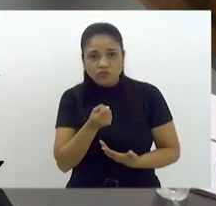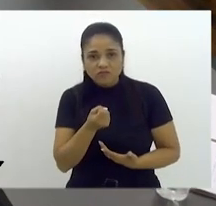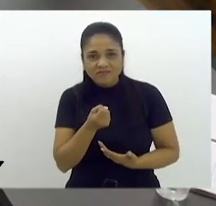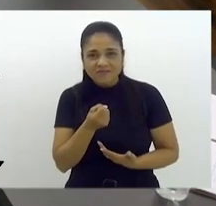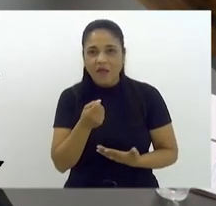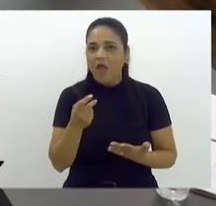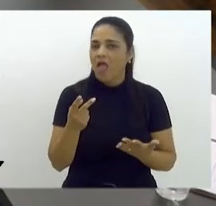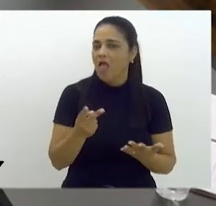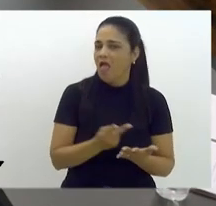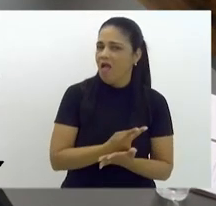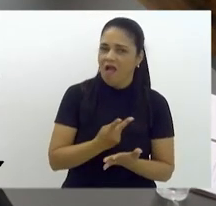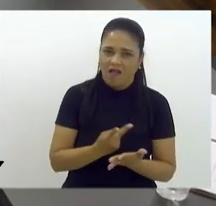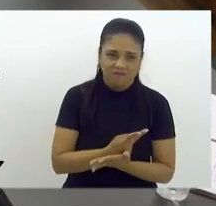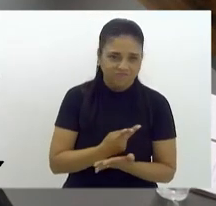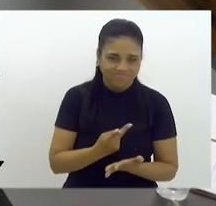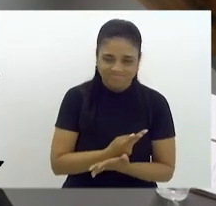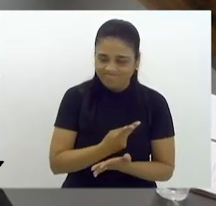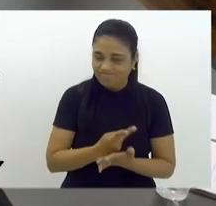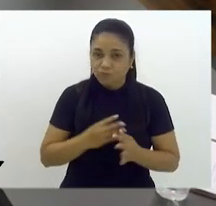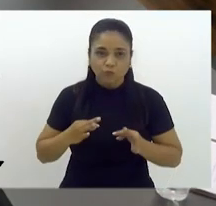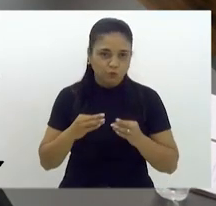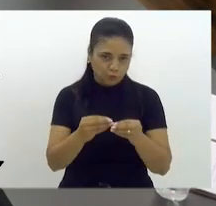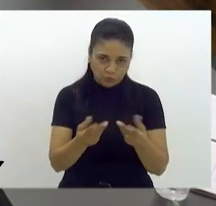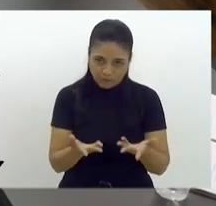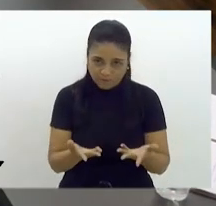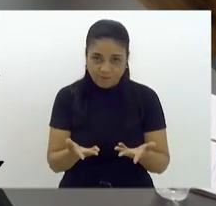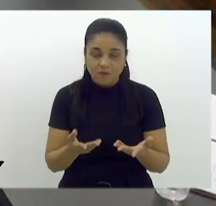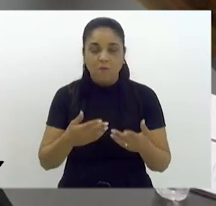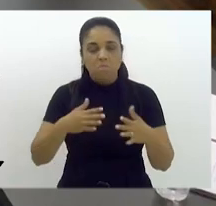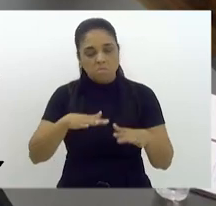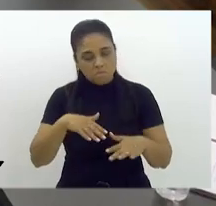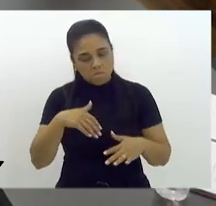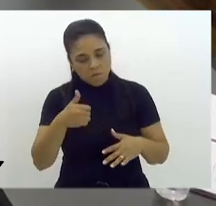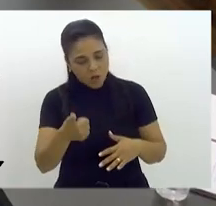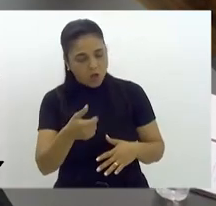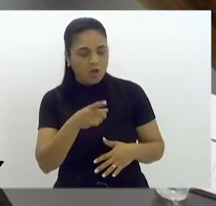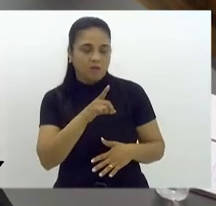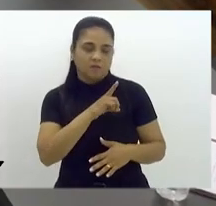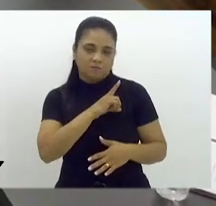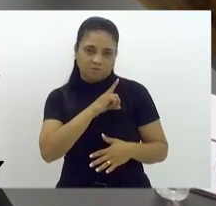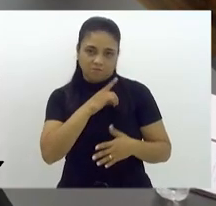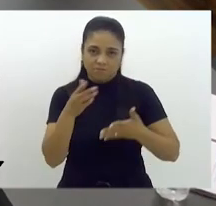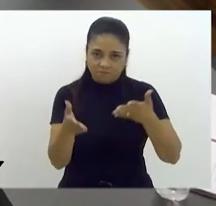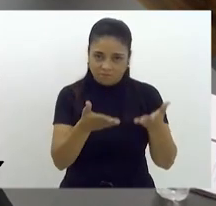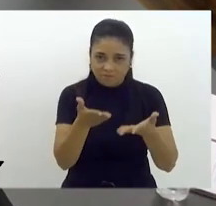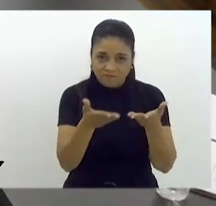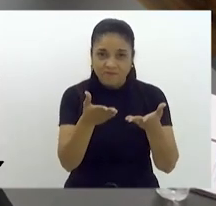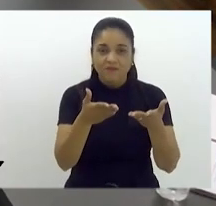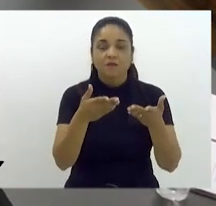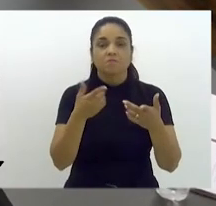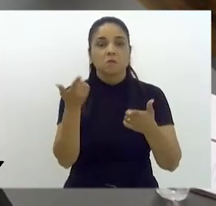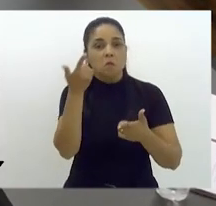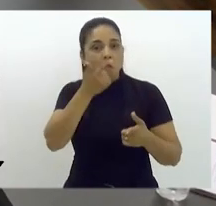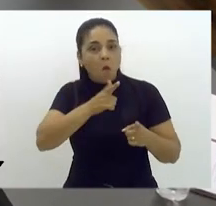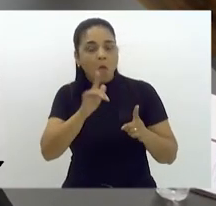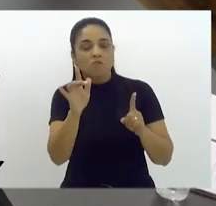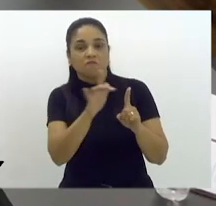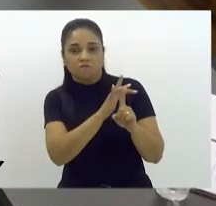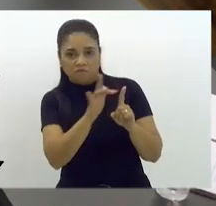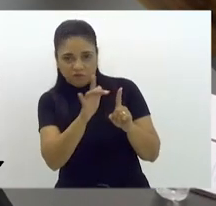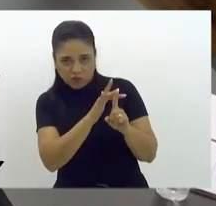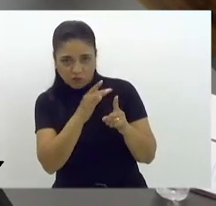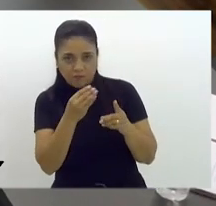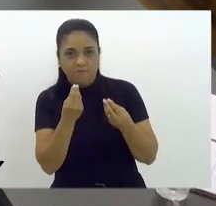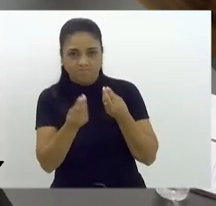Tá tudo errado Então temos que ter melhor atendimento nas delegacias para saber como lidar com as vítimas temos